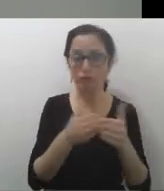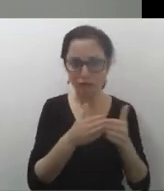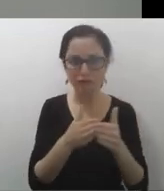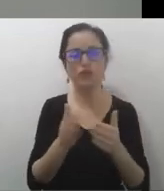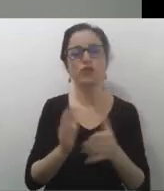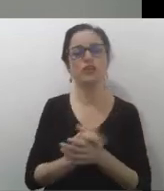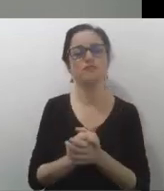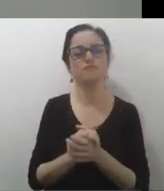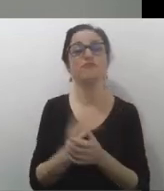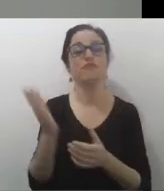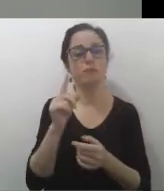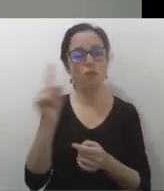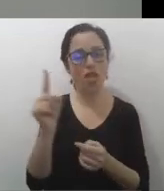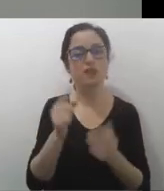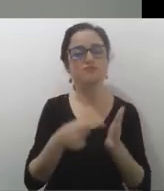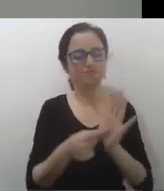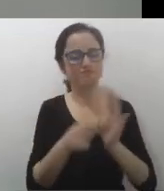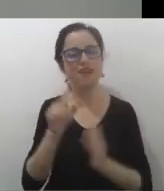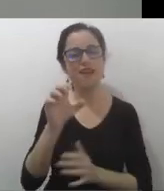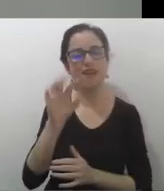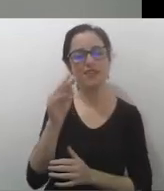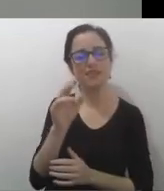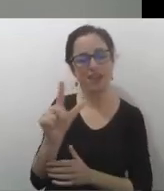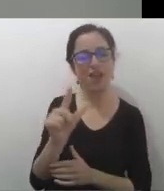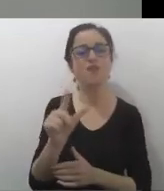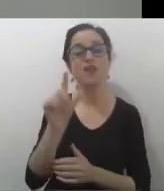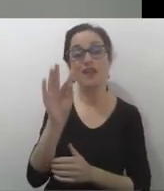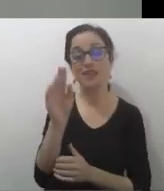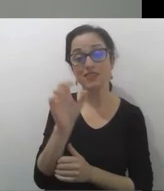favor. Então, vamos lá, vou apresentar a Ethel.